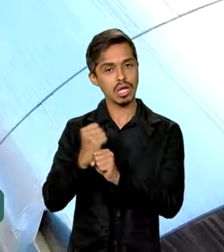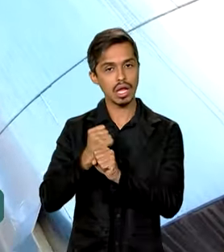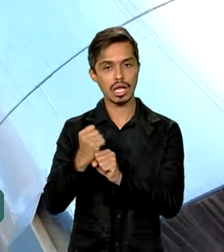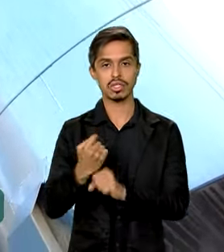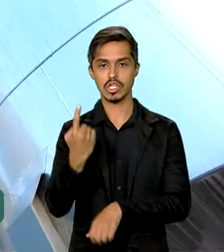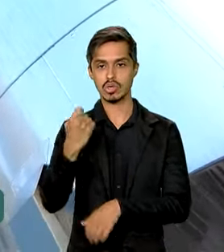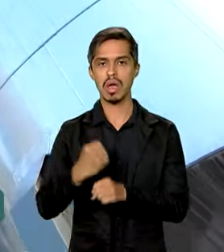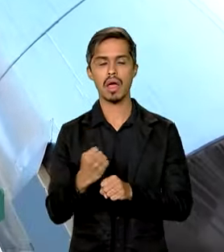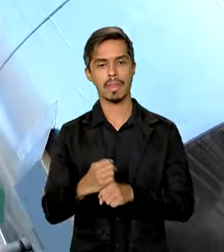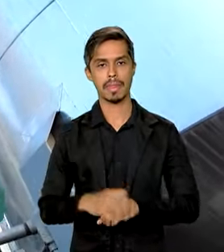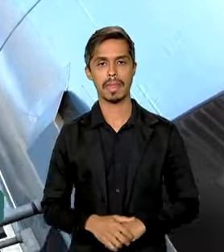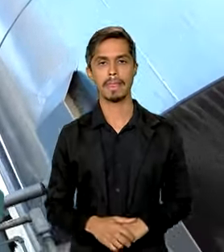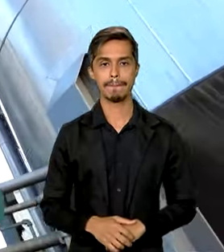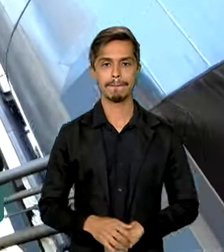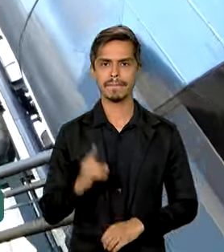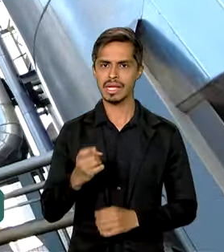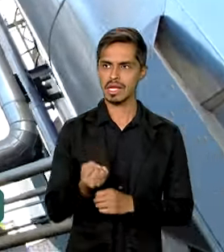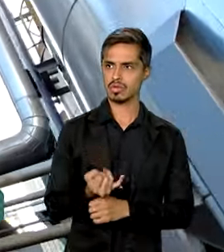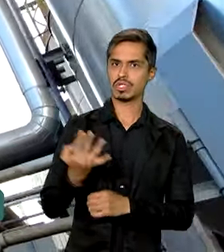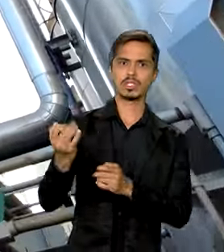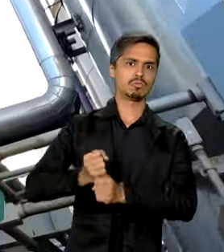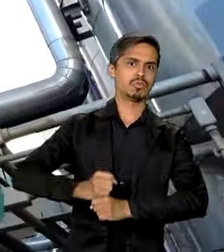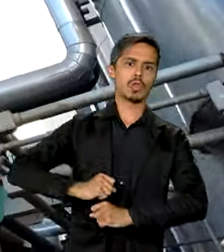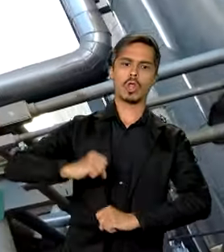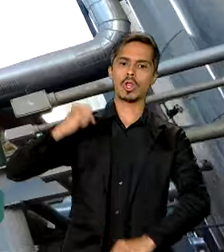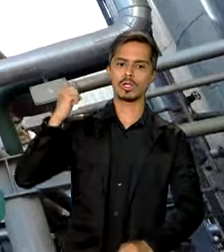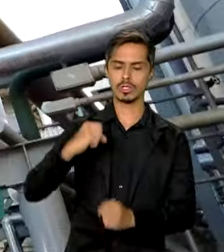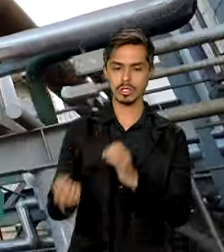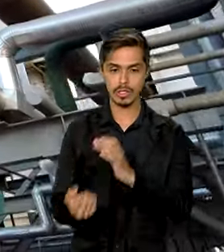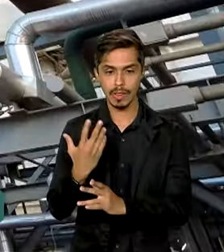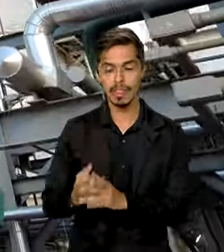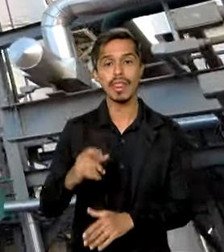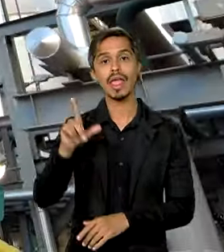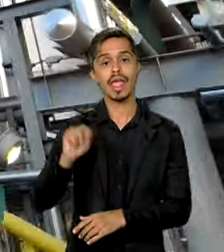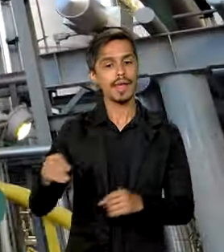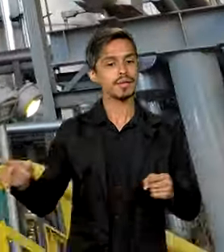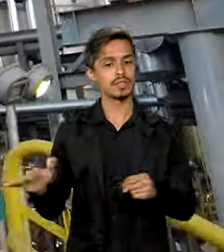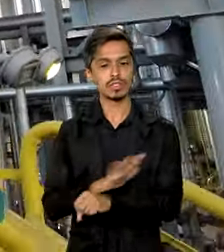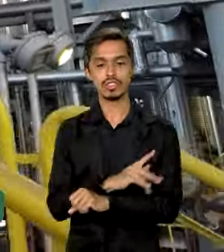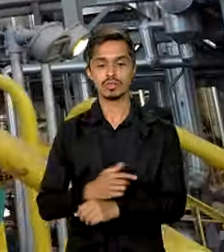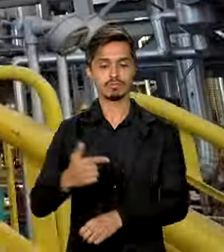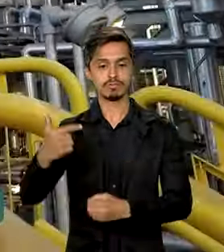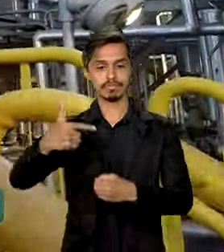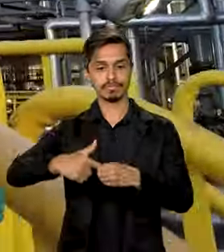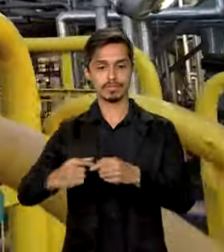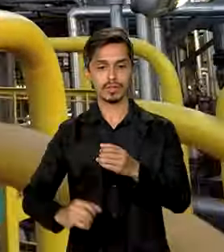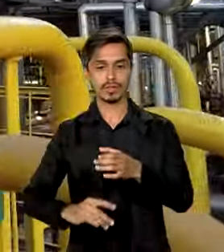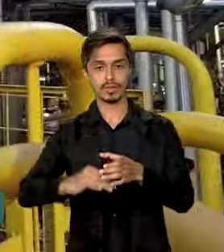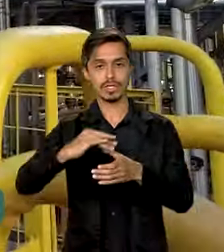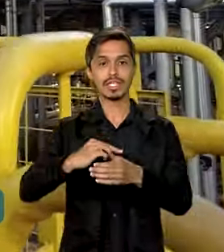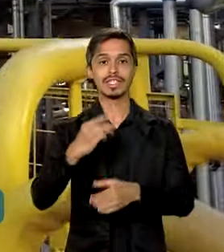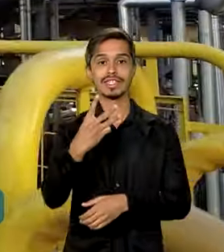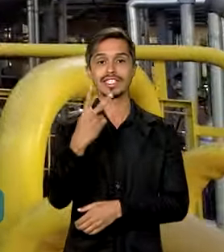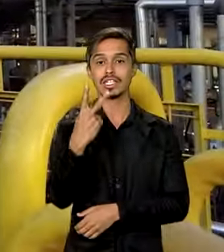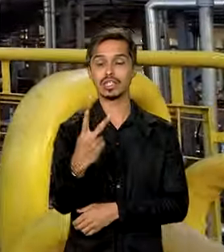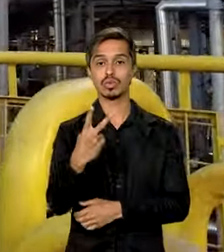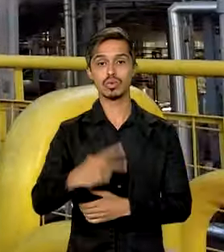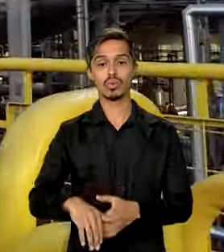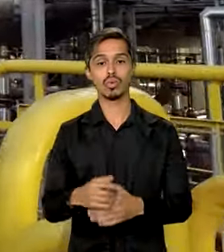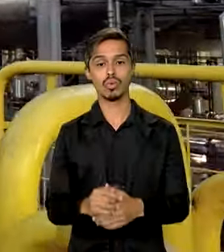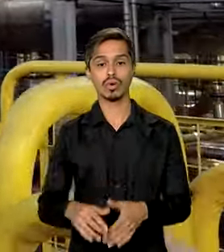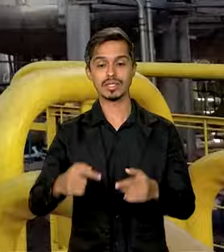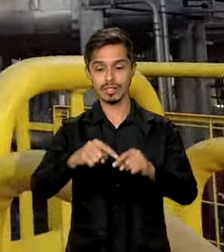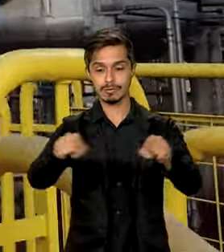ter uma ideia, essa quantidade produzida aqui seria suficiente para encher 32 piscinas olímpicas,